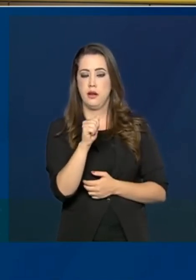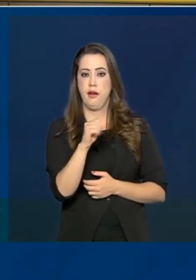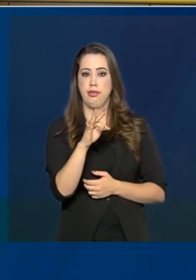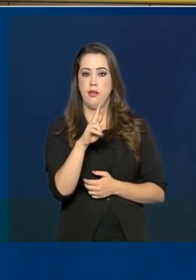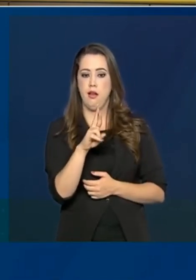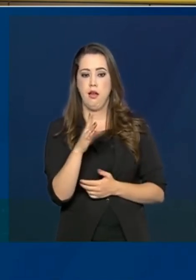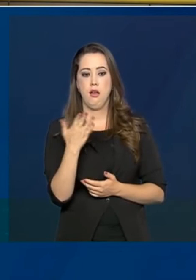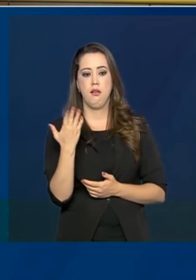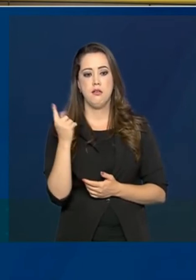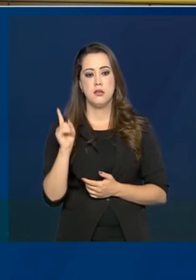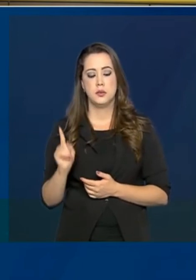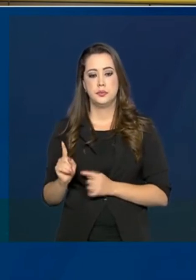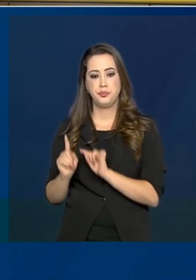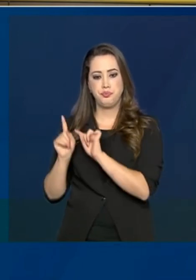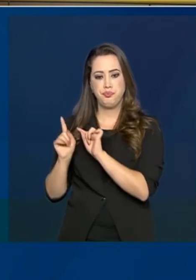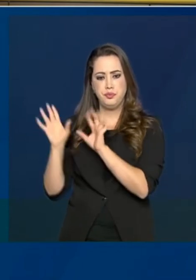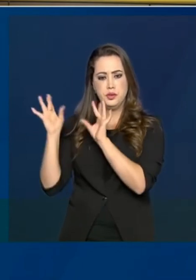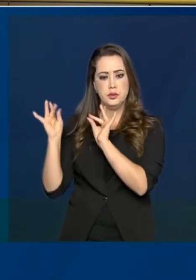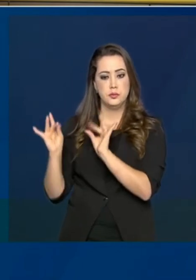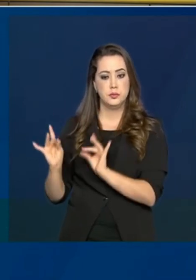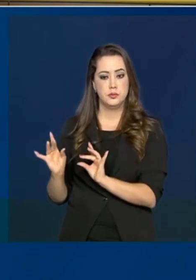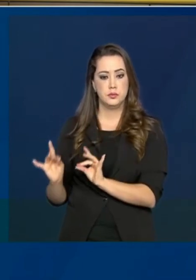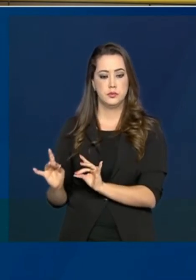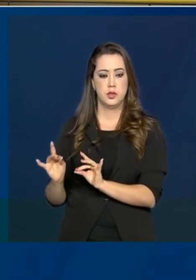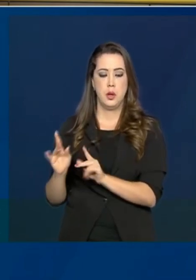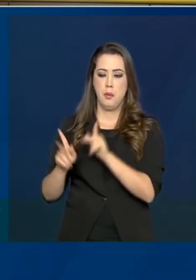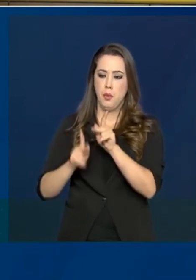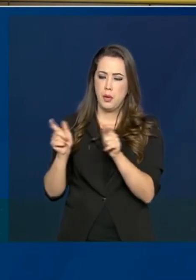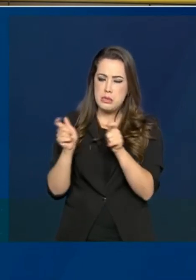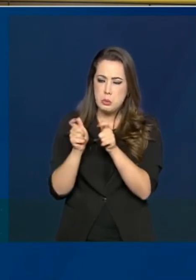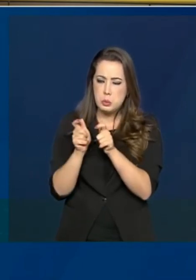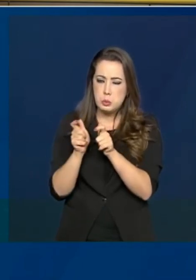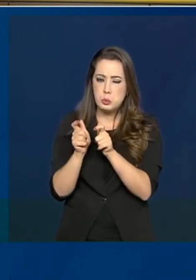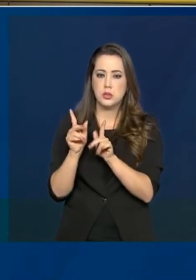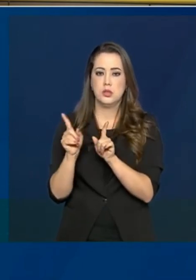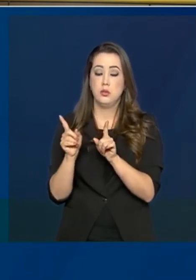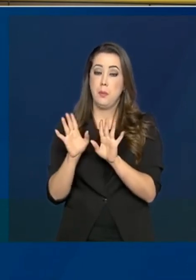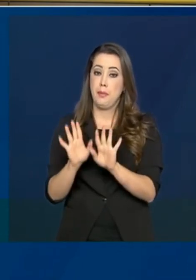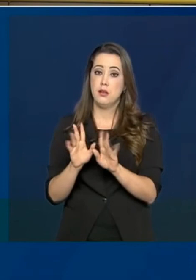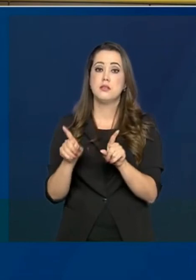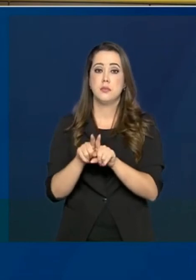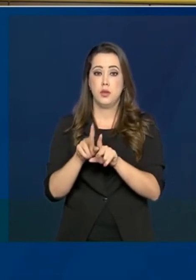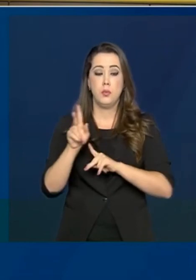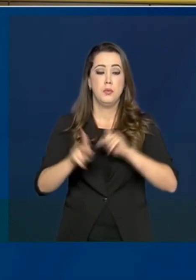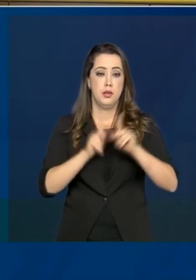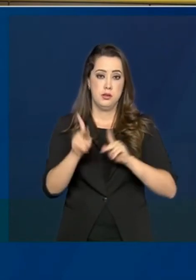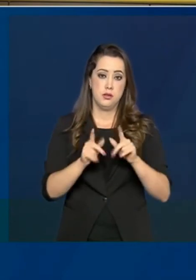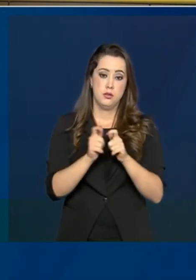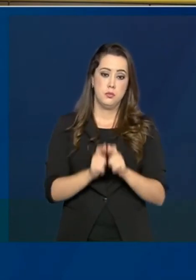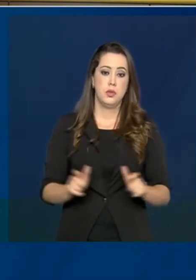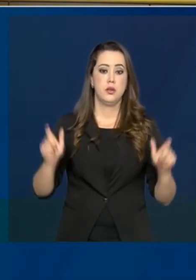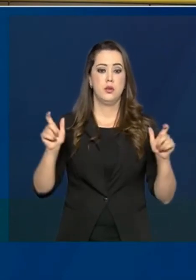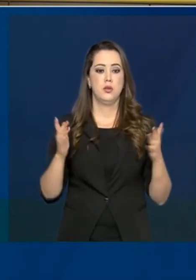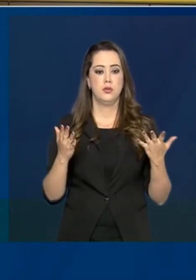Bahrein, Guiana Francesa, Aruba, que são países com populações pequenas, mas também países com populações